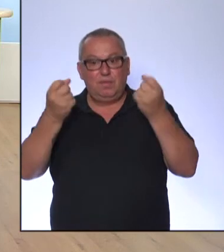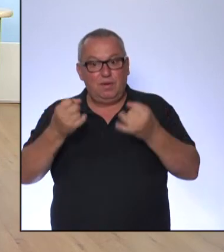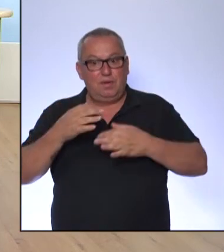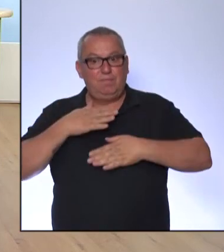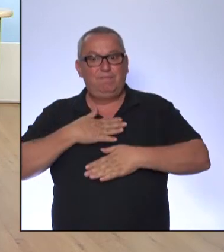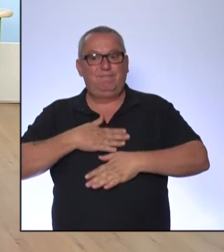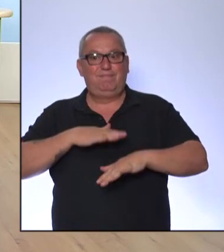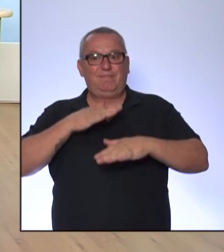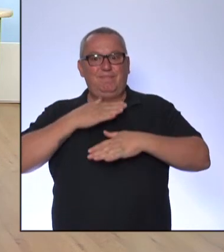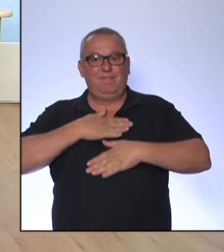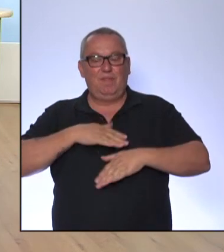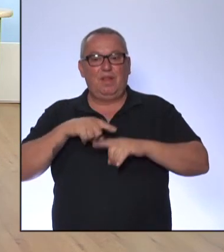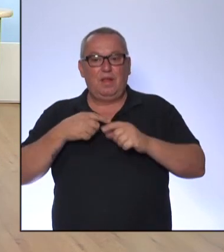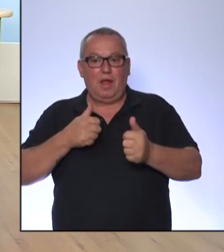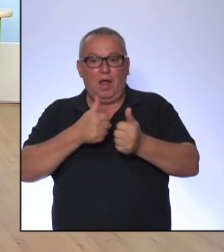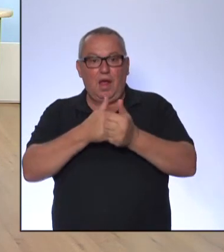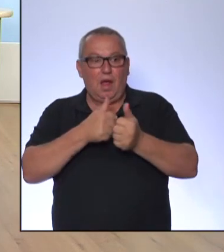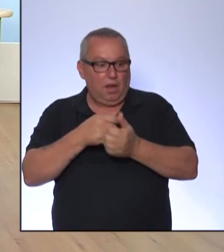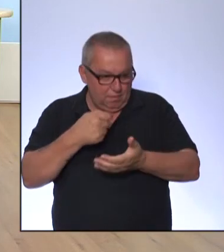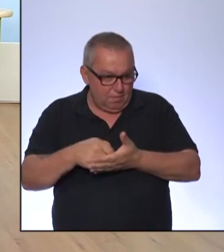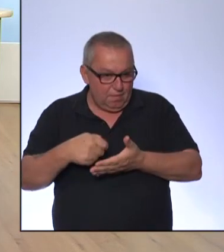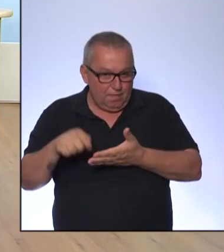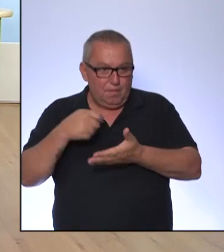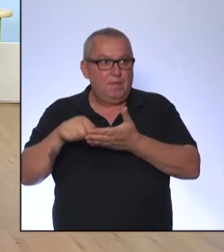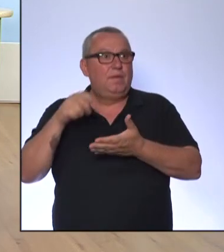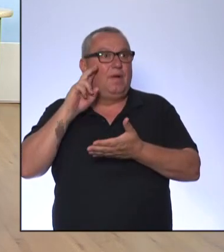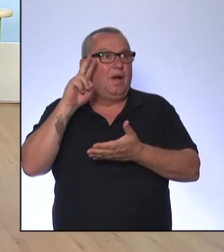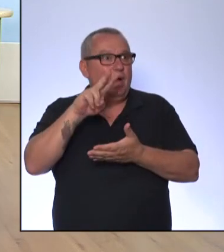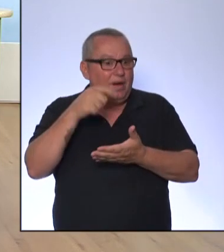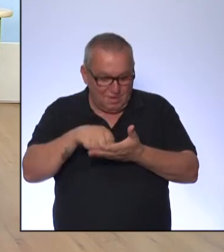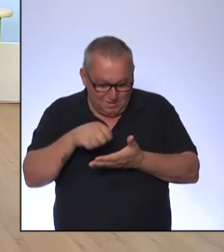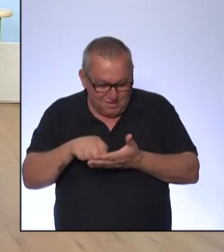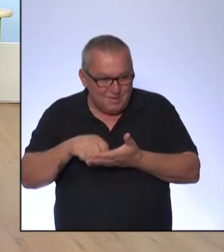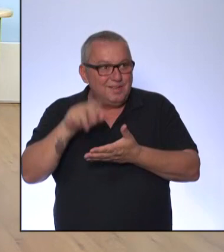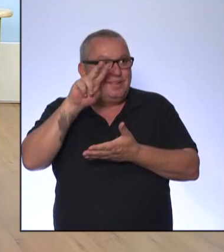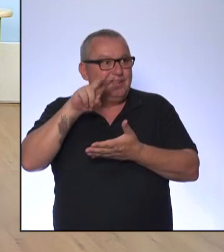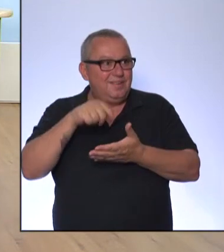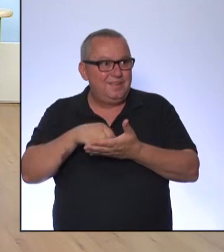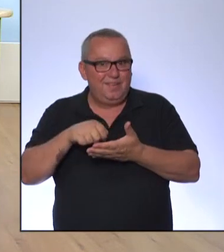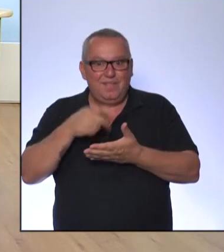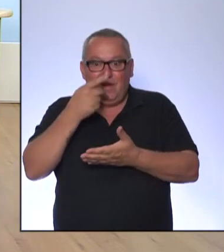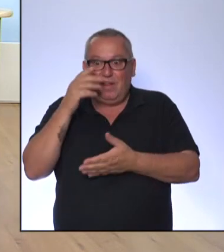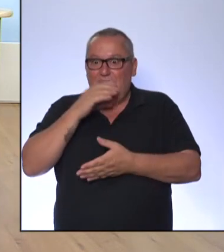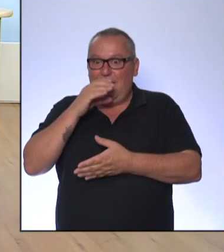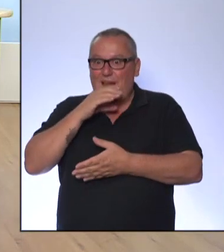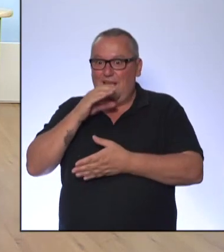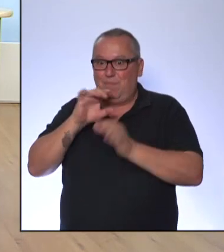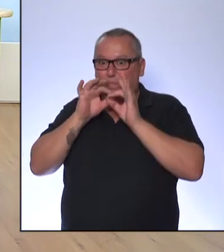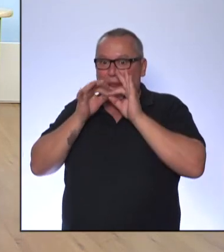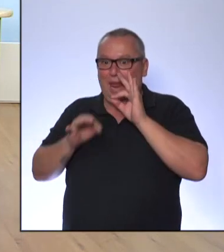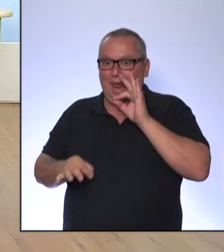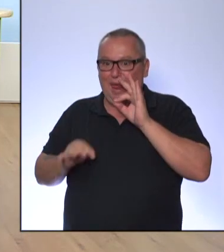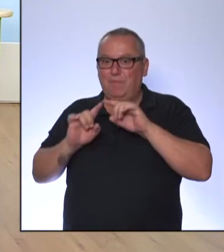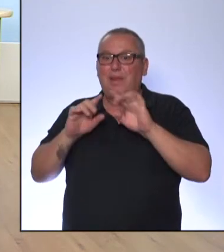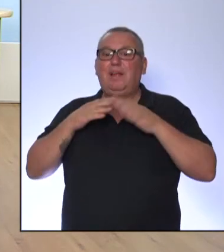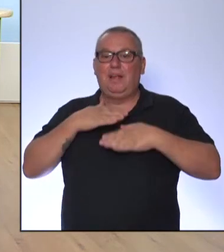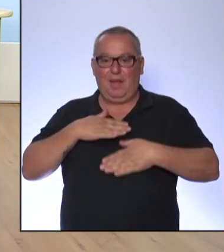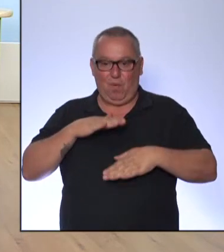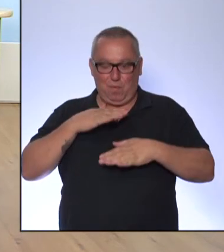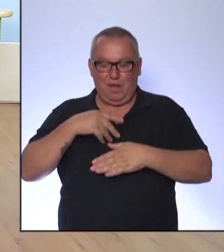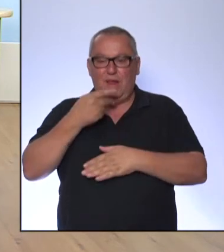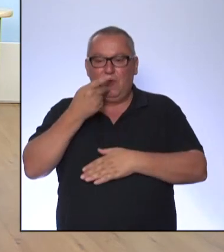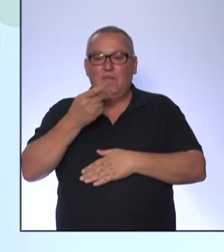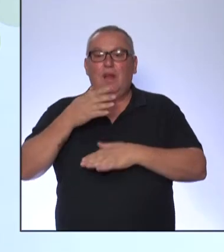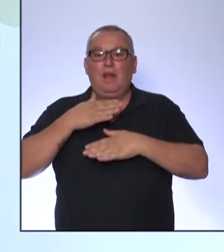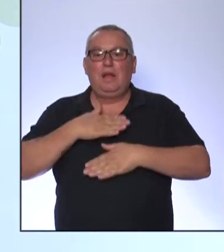devagar, porque eles querem acompanhar e anotar. Desculpa, gente. A gente fala muito rápido, mas vamos lá. Vou tentar falar mais pausadamente